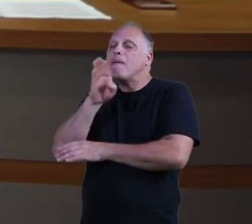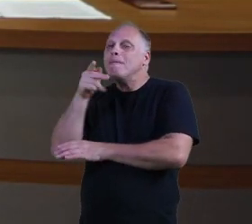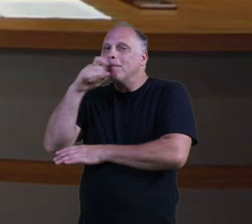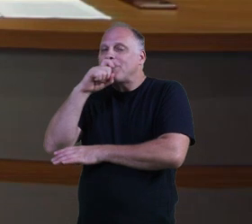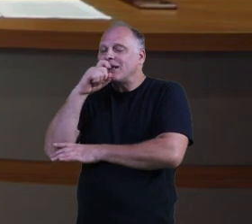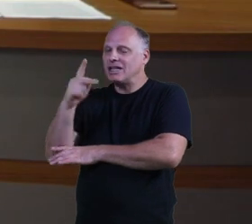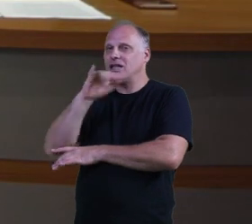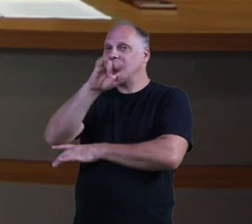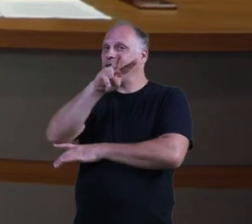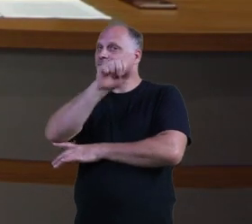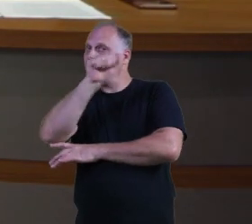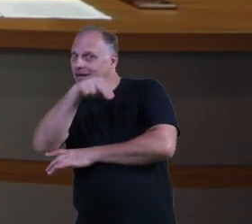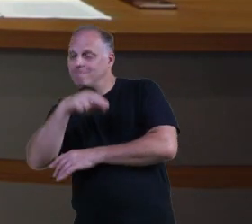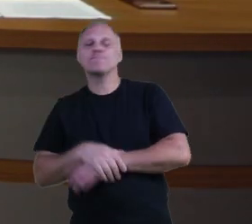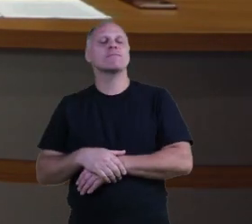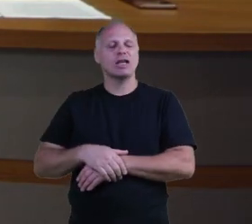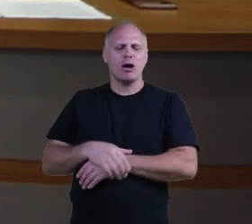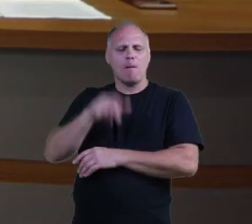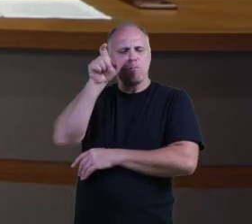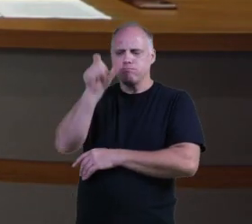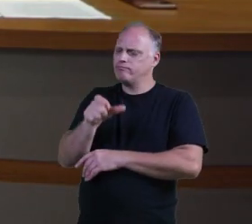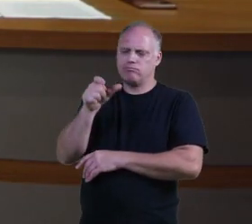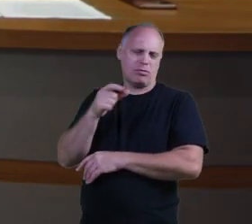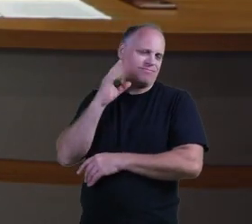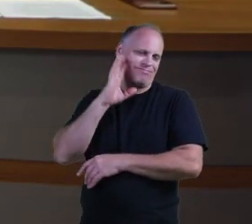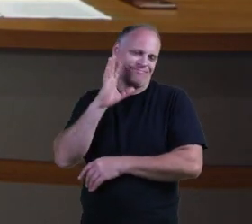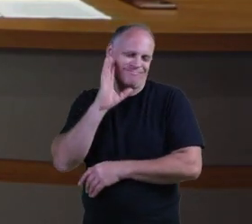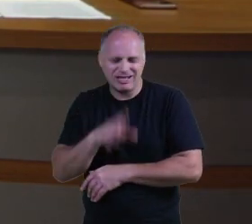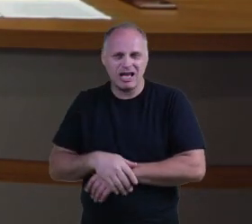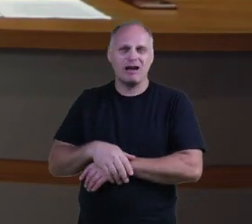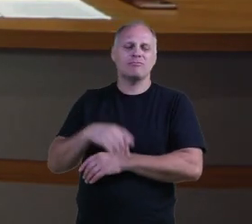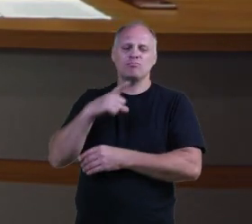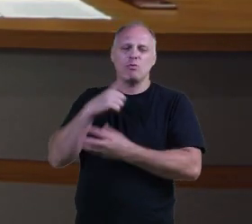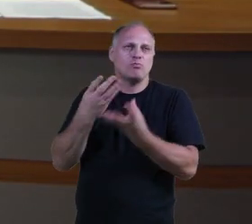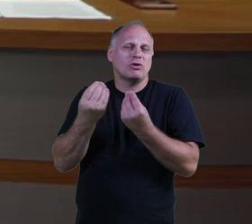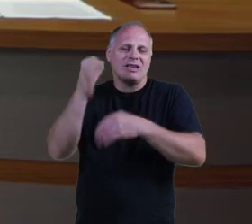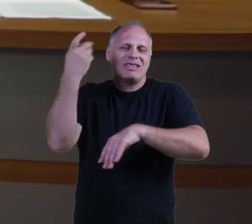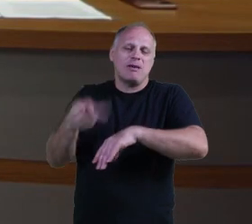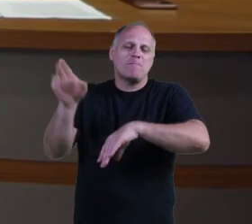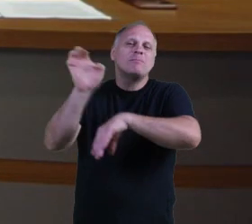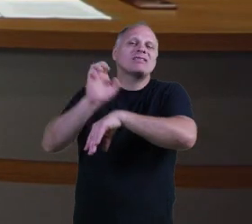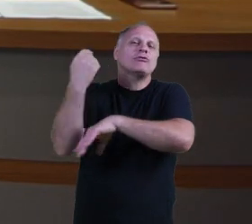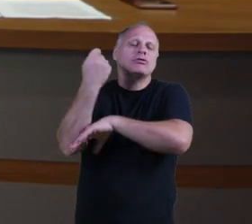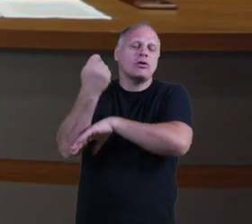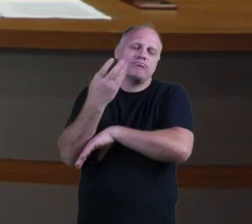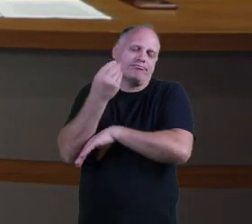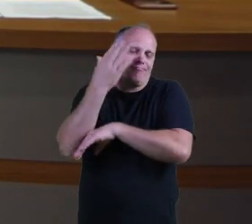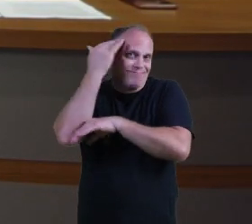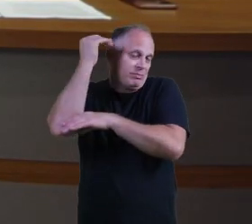que hoje é o nome do palco do teu boteco, né? Que leva o nome de Tom Astral. Então,